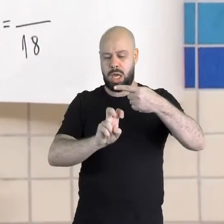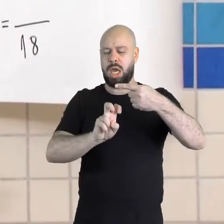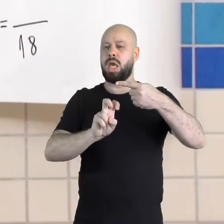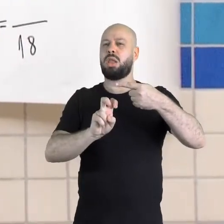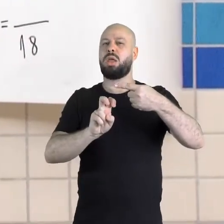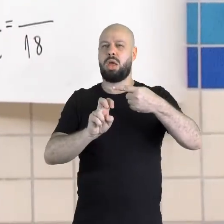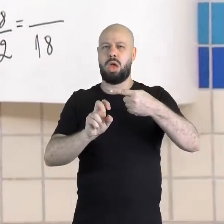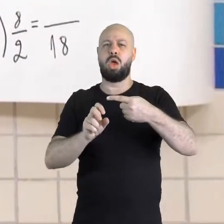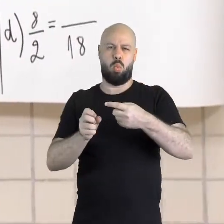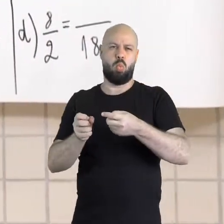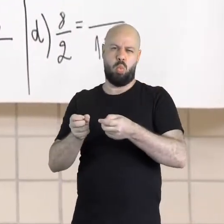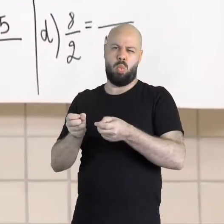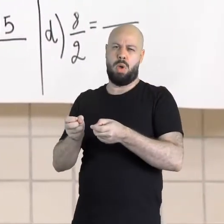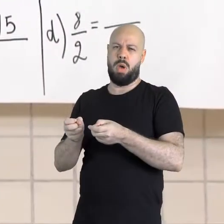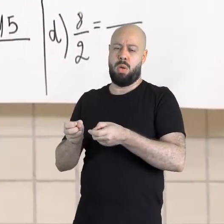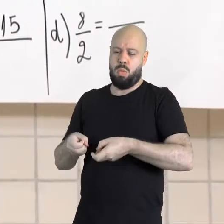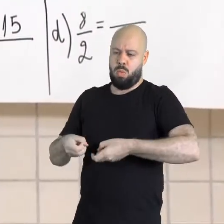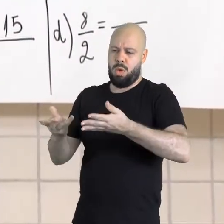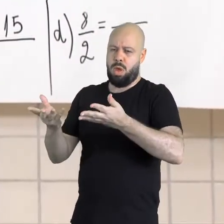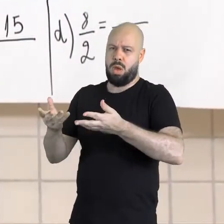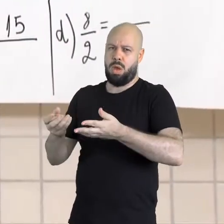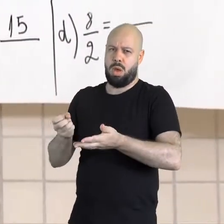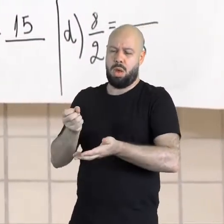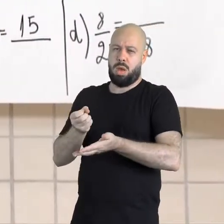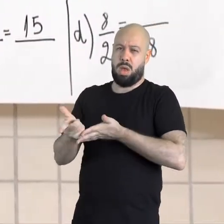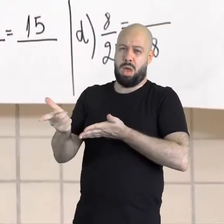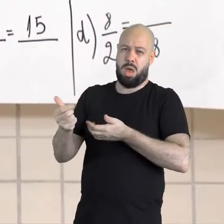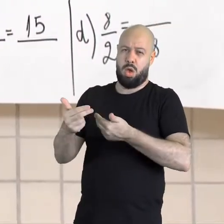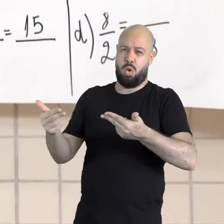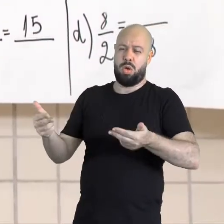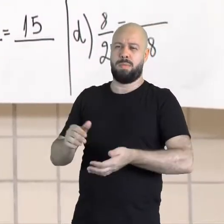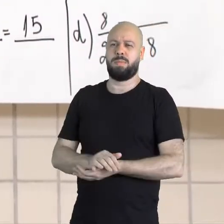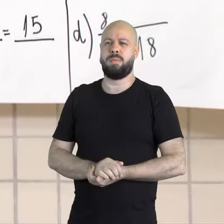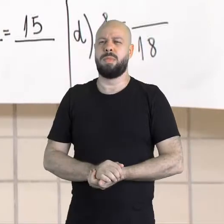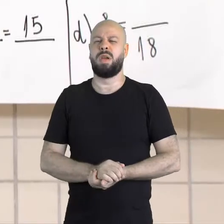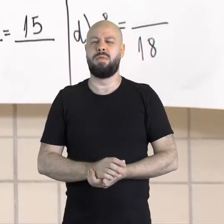alguma coisa. Então, vamos fazer a continha comigo?